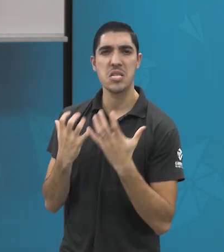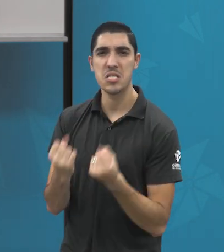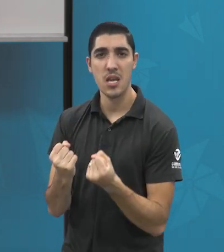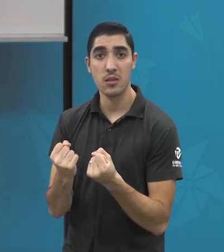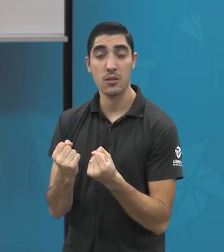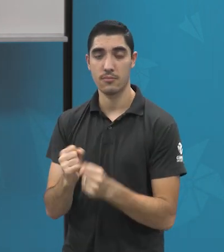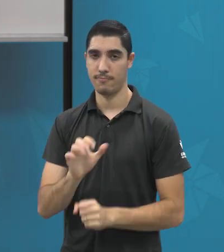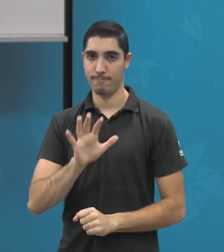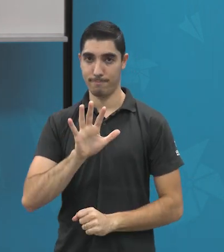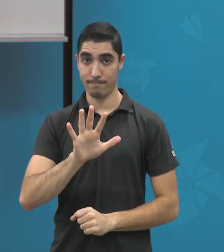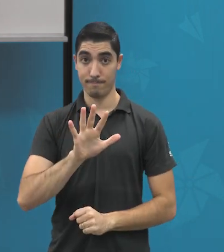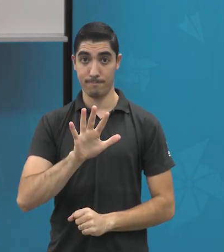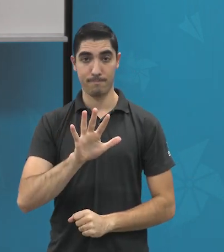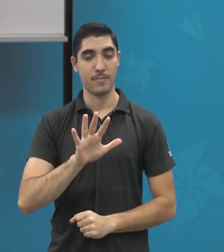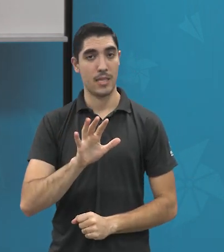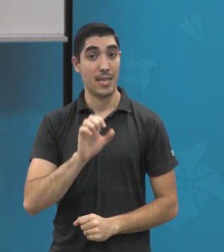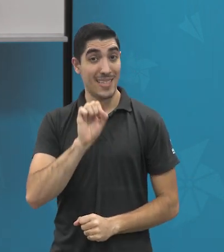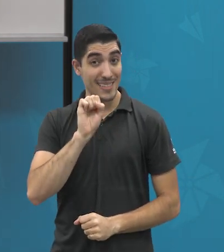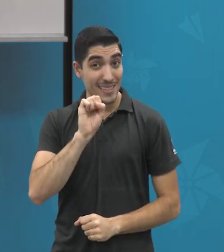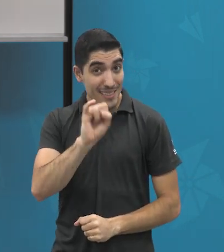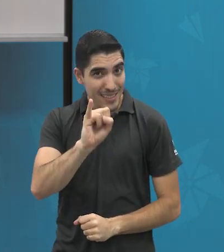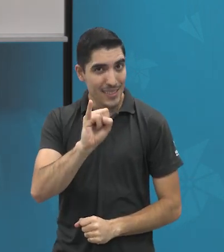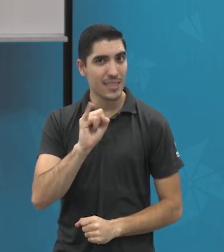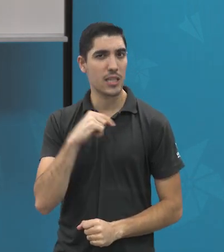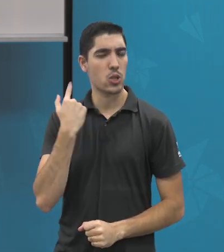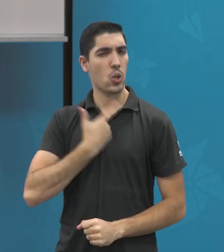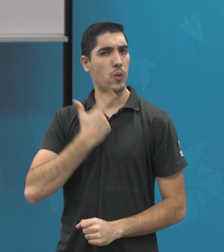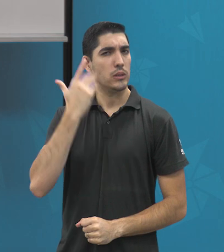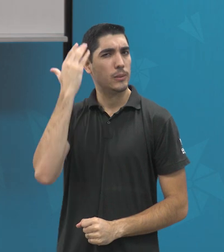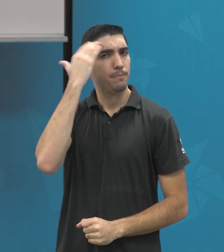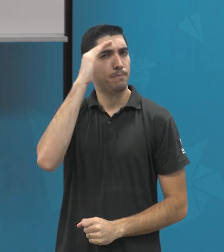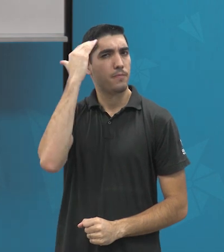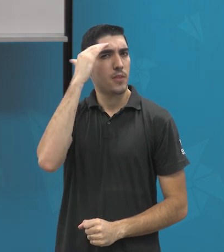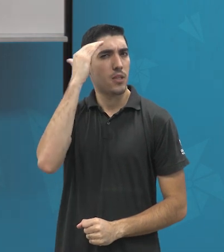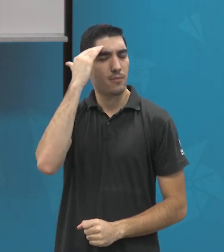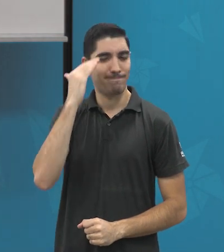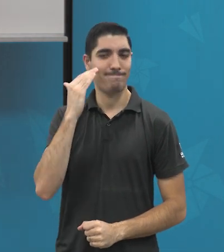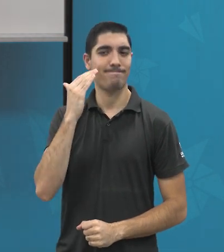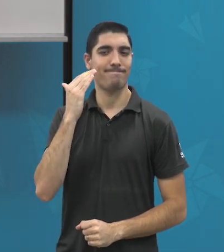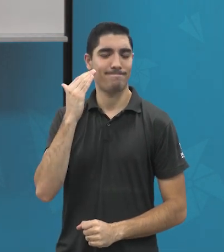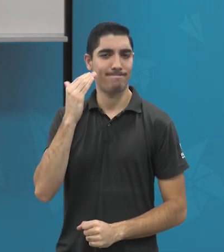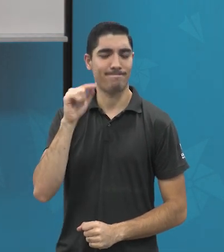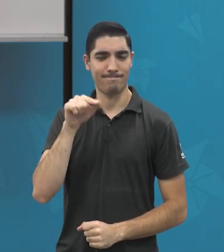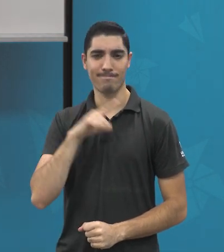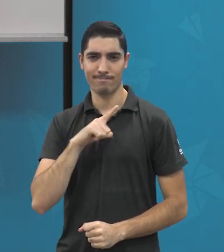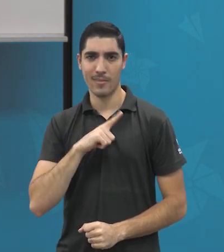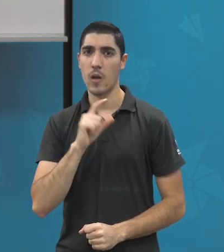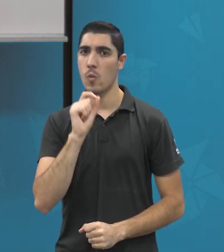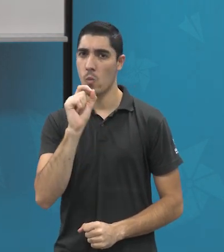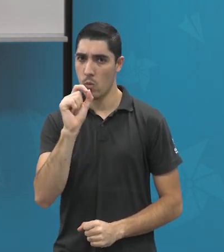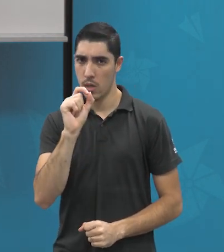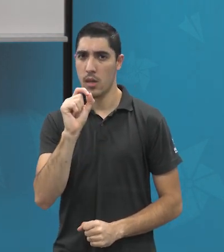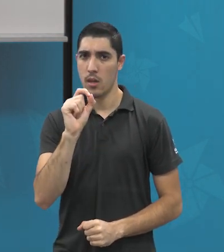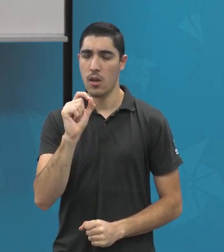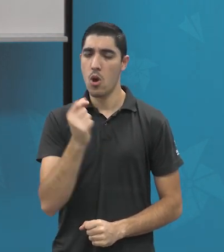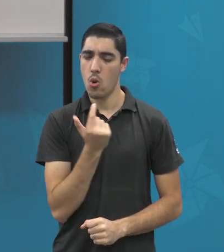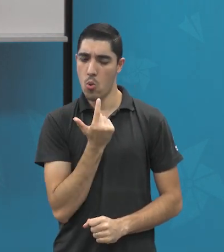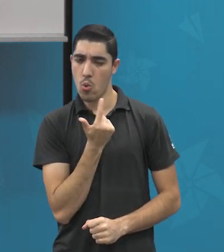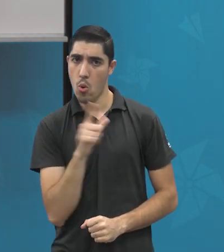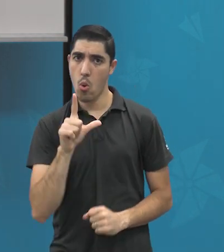considera isso, então nós temos que pensar um outro caminho possível